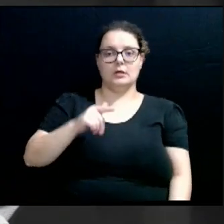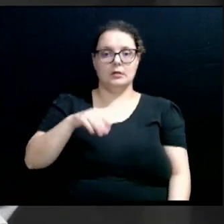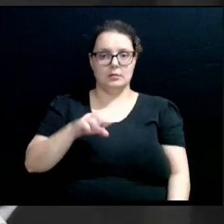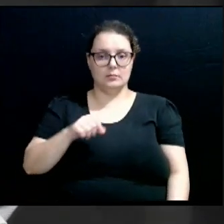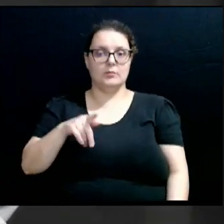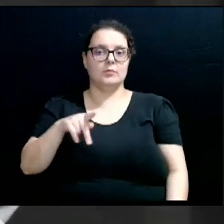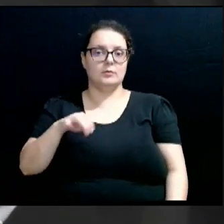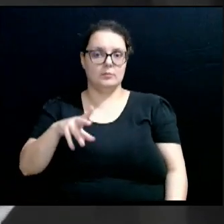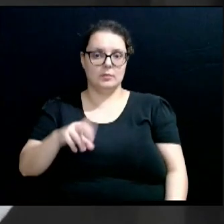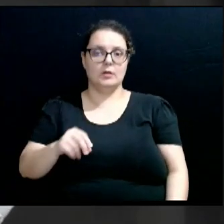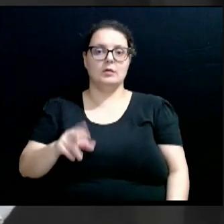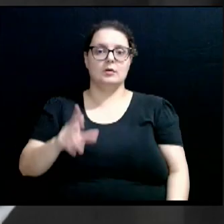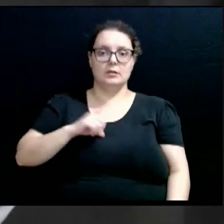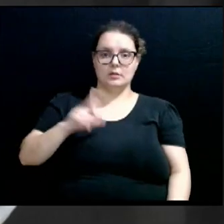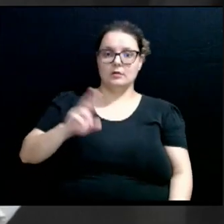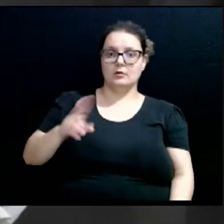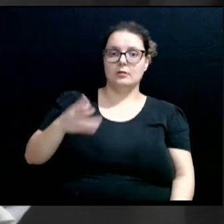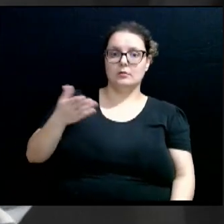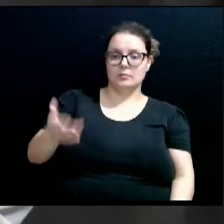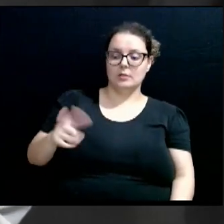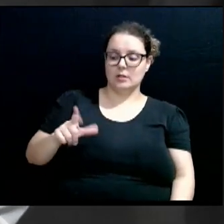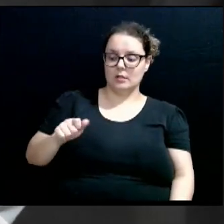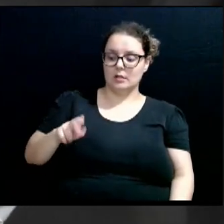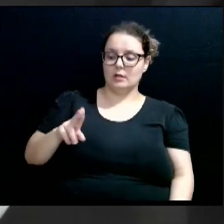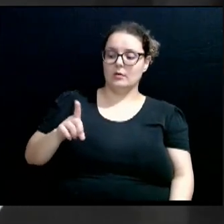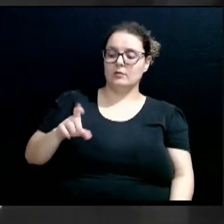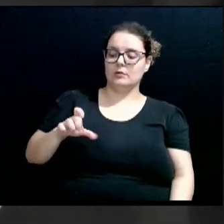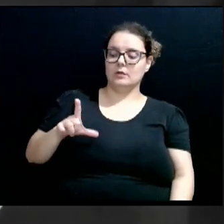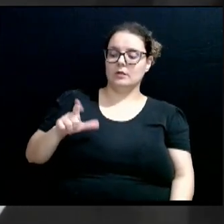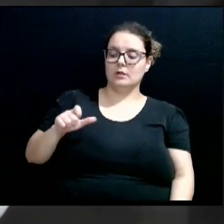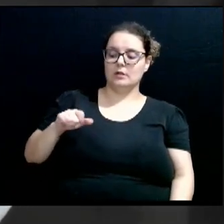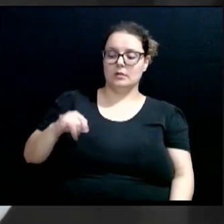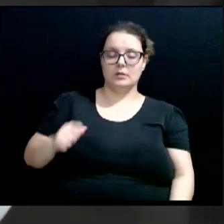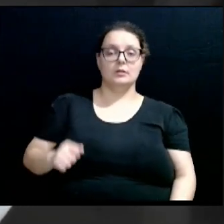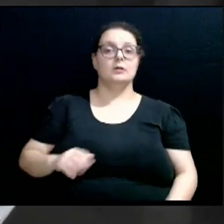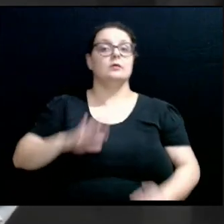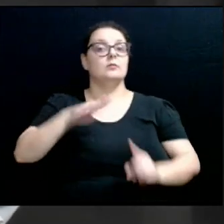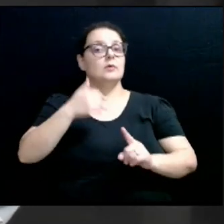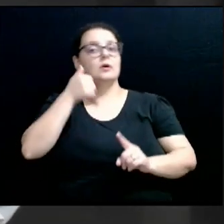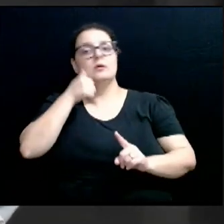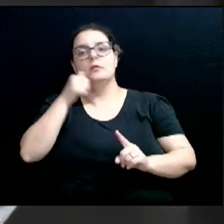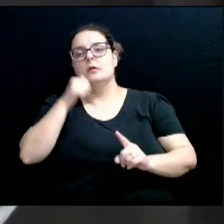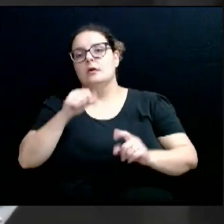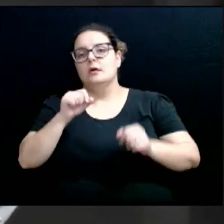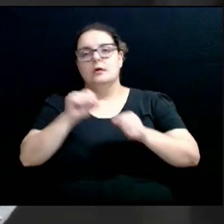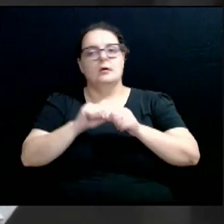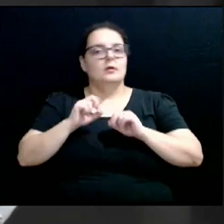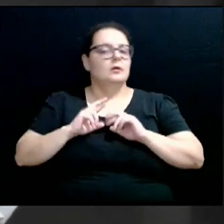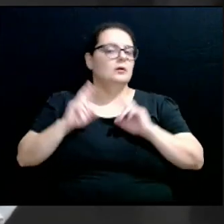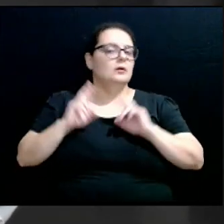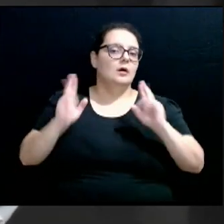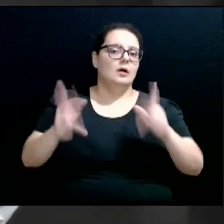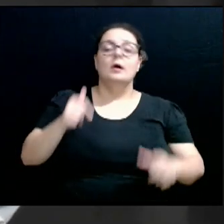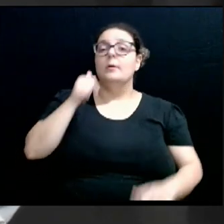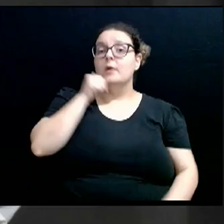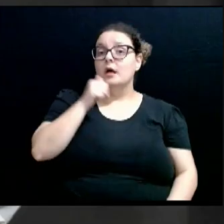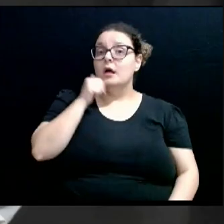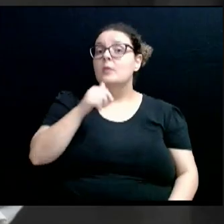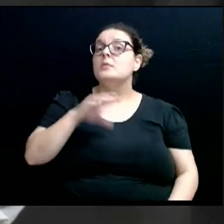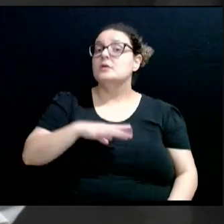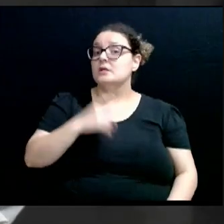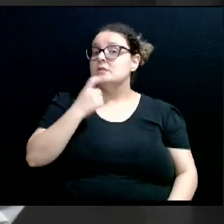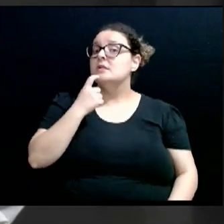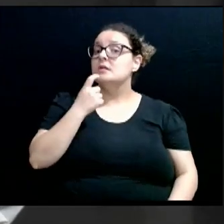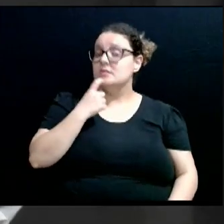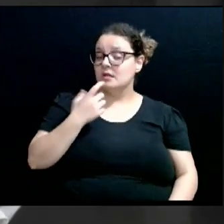de Laudelina, em homenagem realmente a essa mulher que fez a diferença para as mulheres na cidade de Campinas, as